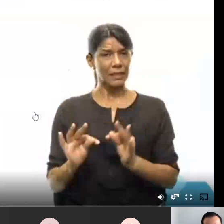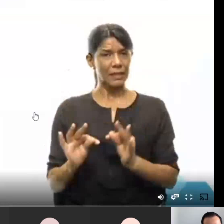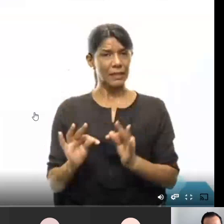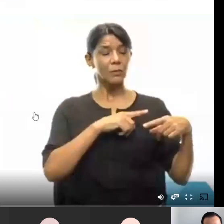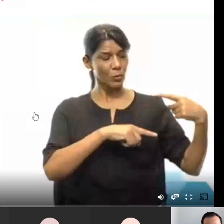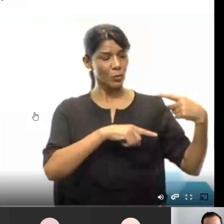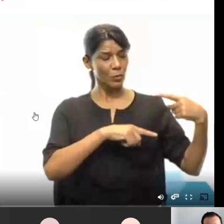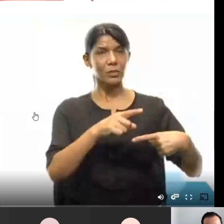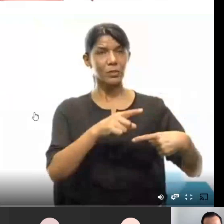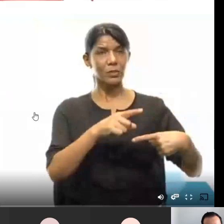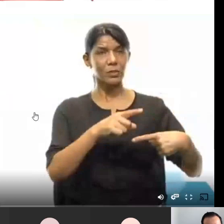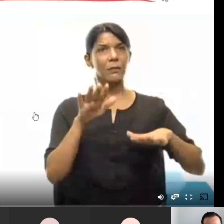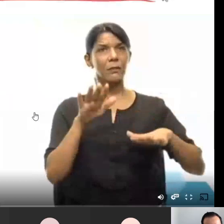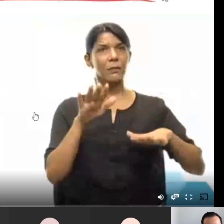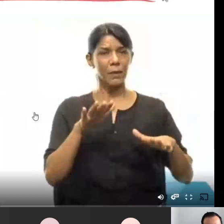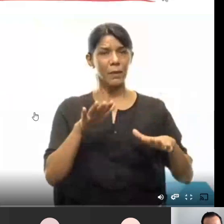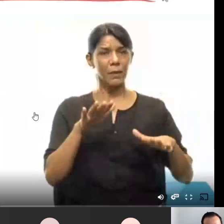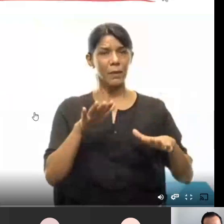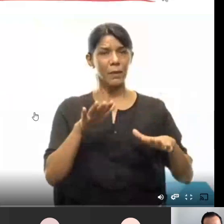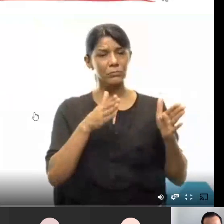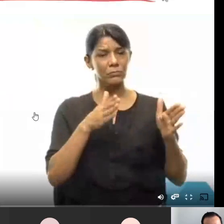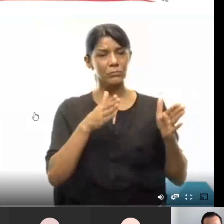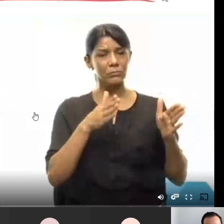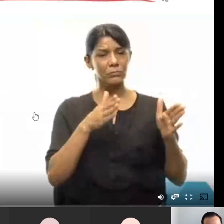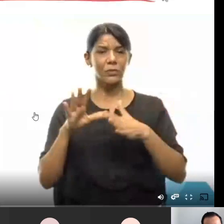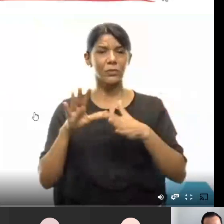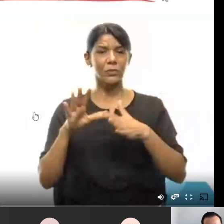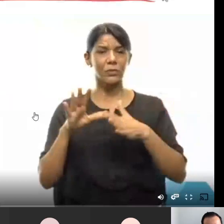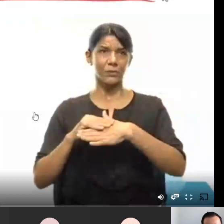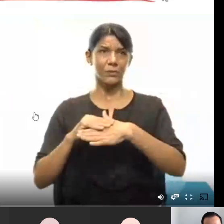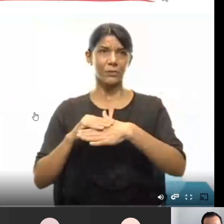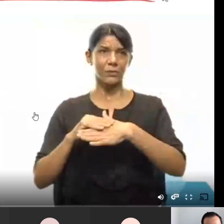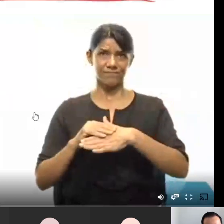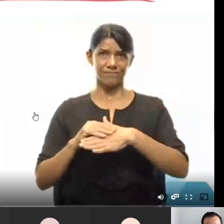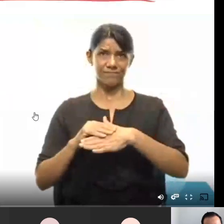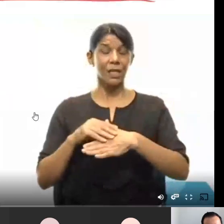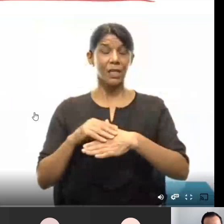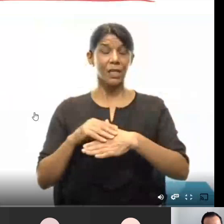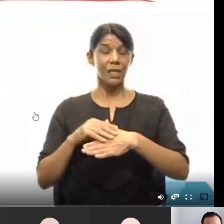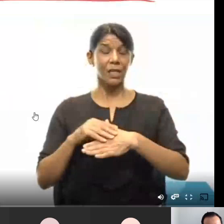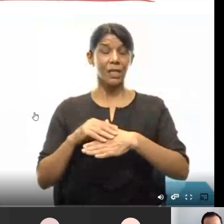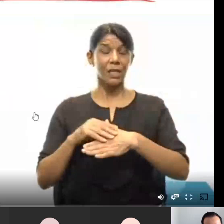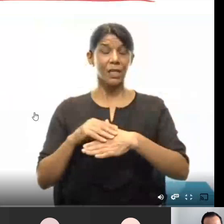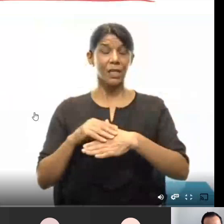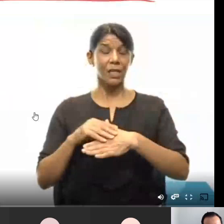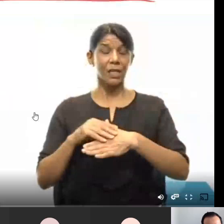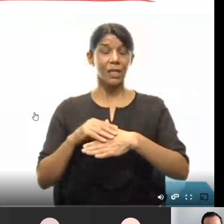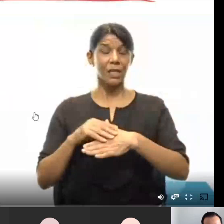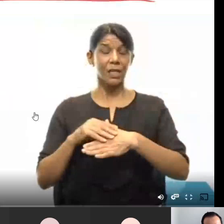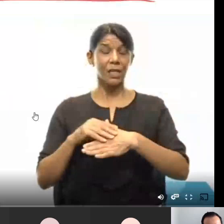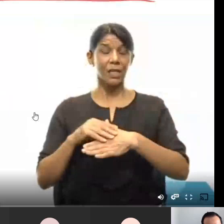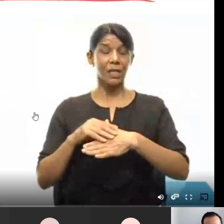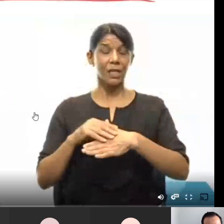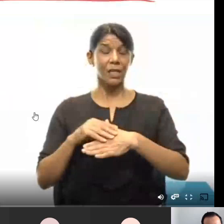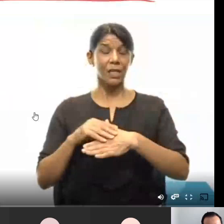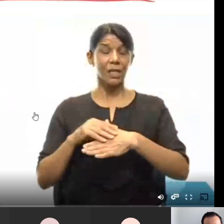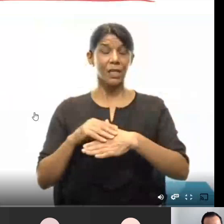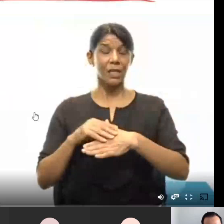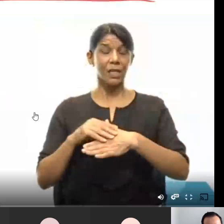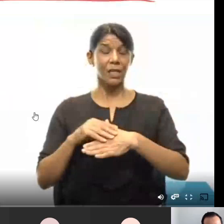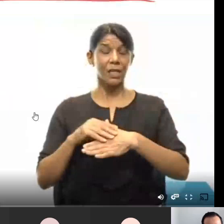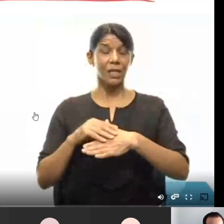e dependem do estágio da doença. Um estágio mais avançado requer mais